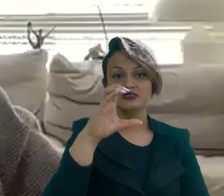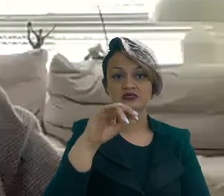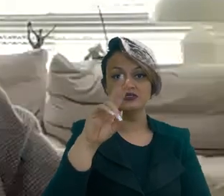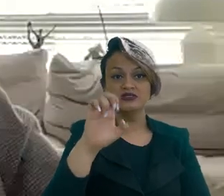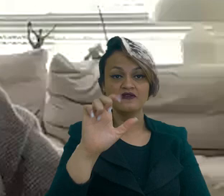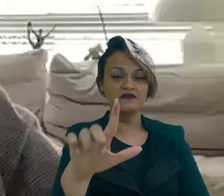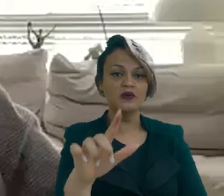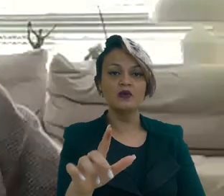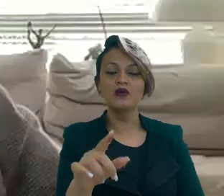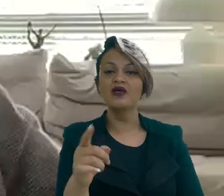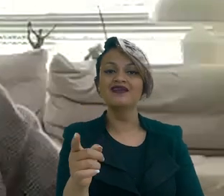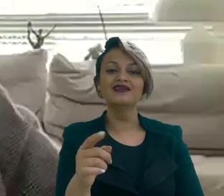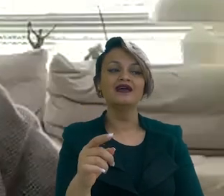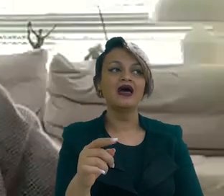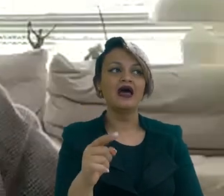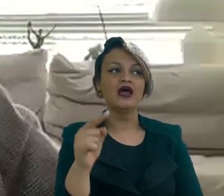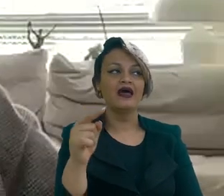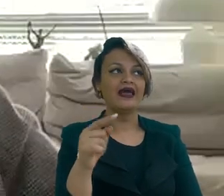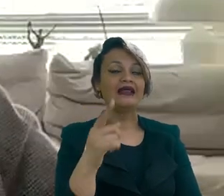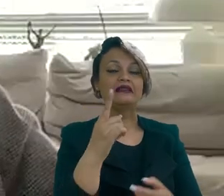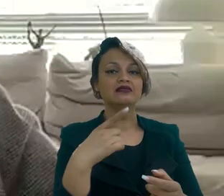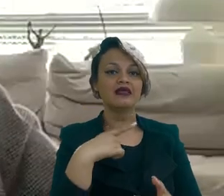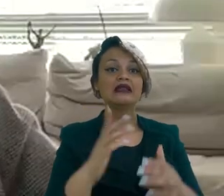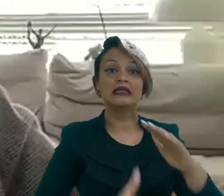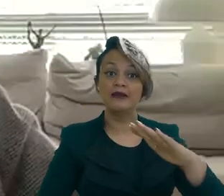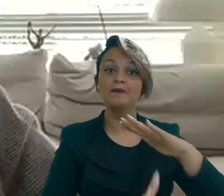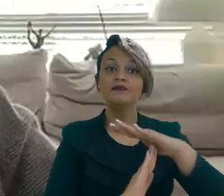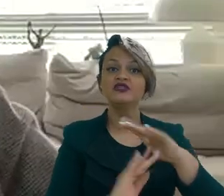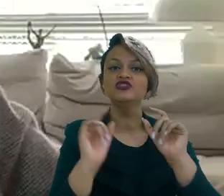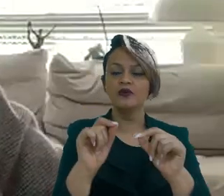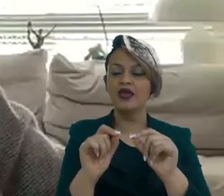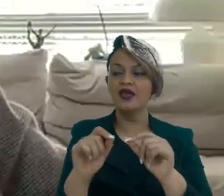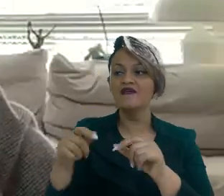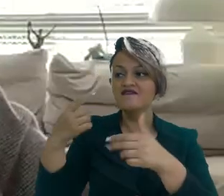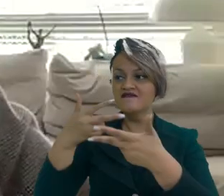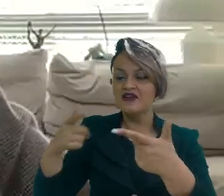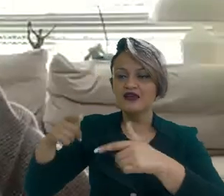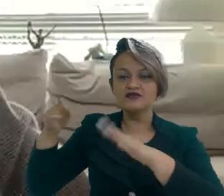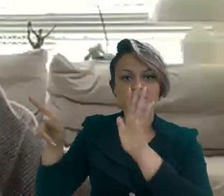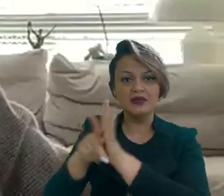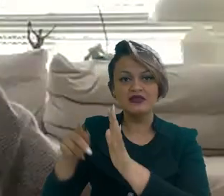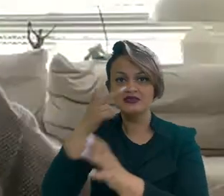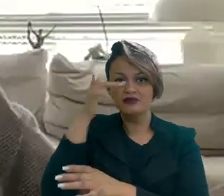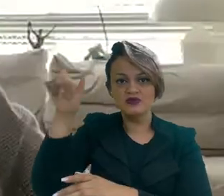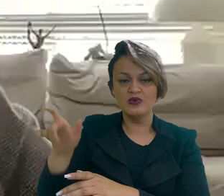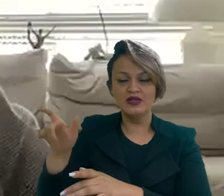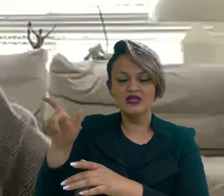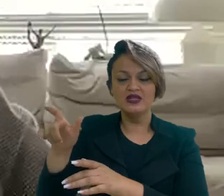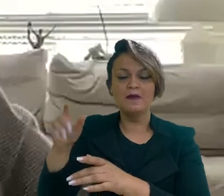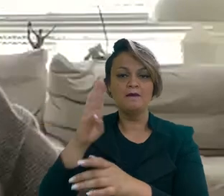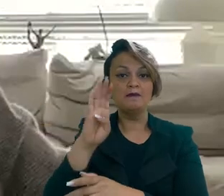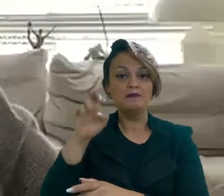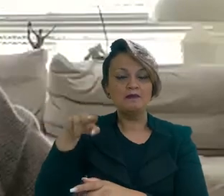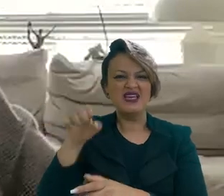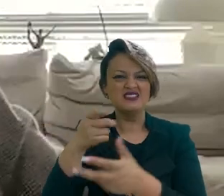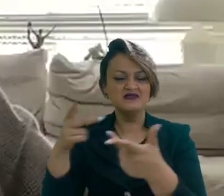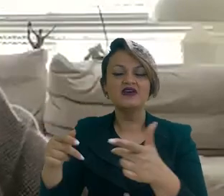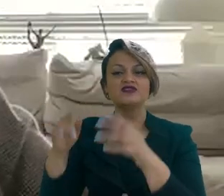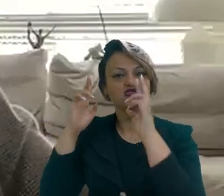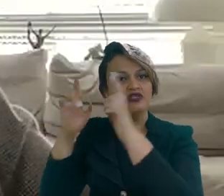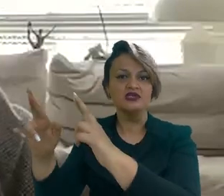responsabilidade civil não autoriza que nós ultrapassamos o patrimônio da pessoa em matéria de